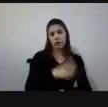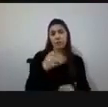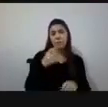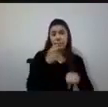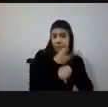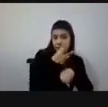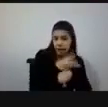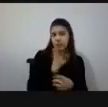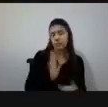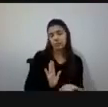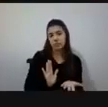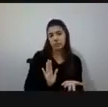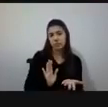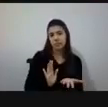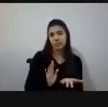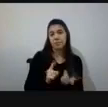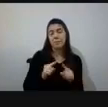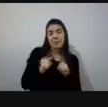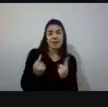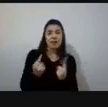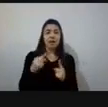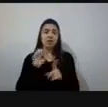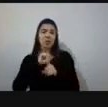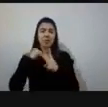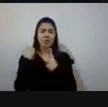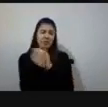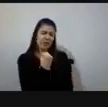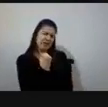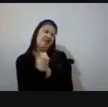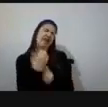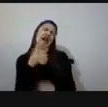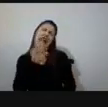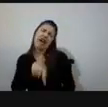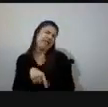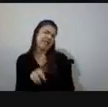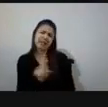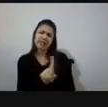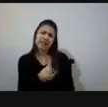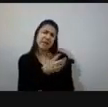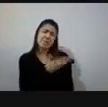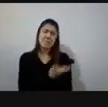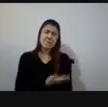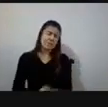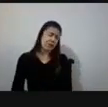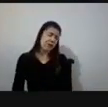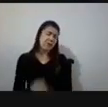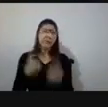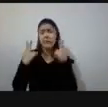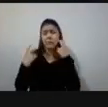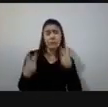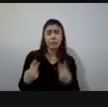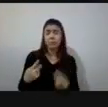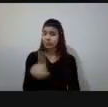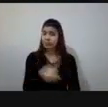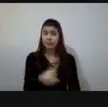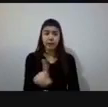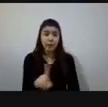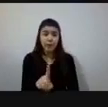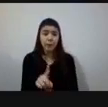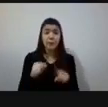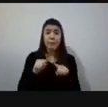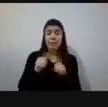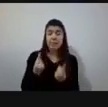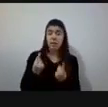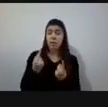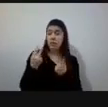casos em que não acontece um estupro ou enfim. E, então, eu achei muito, muito, muito